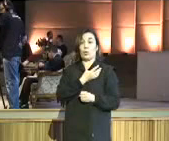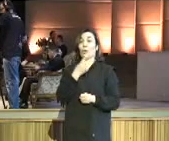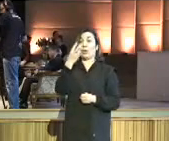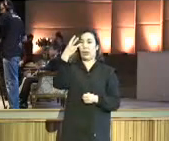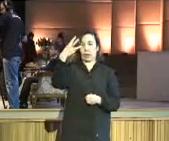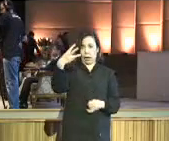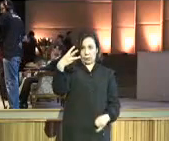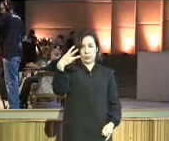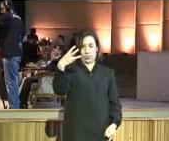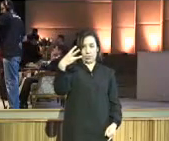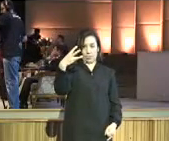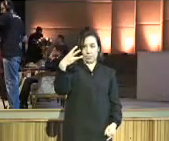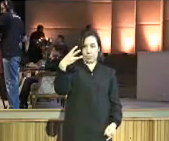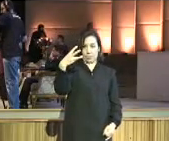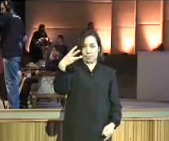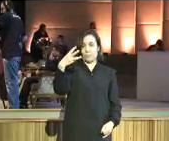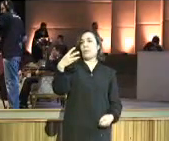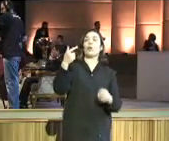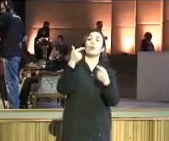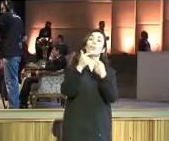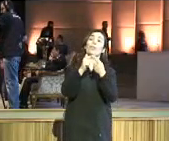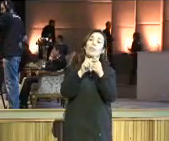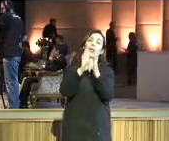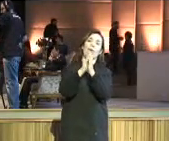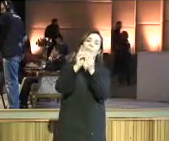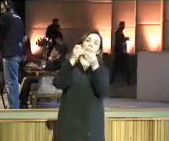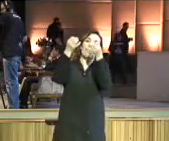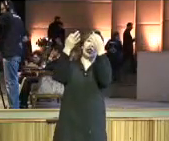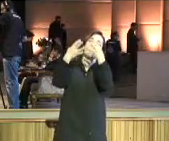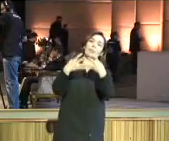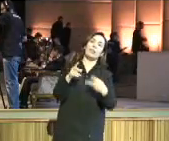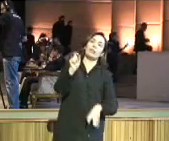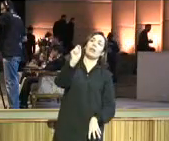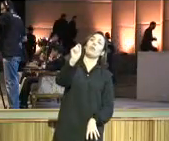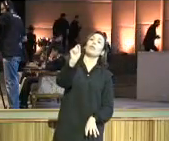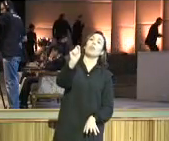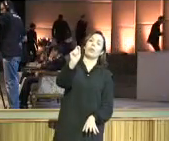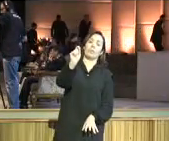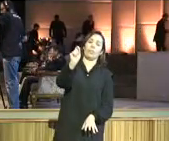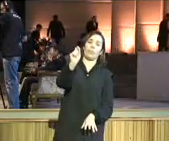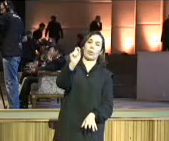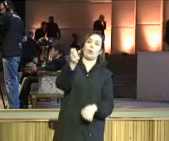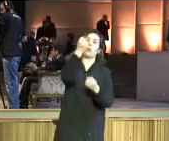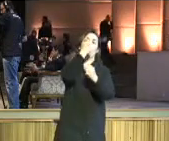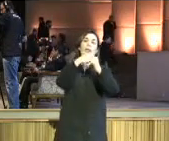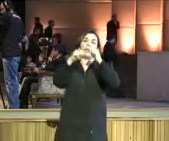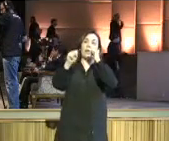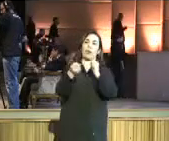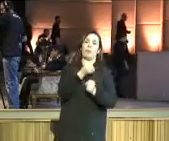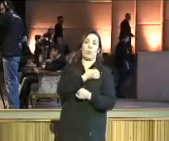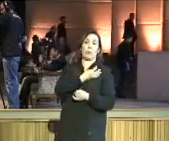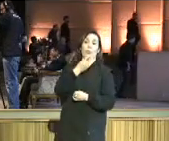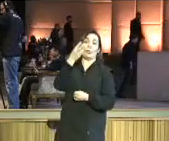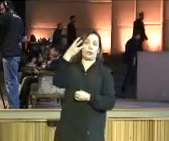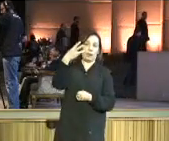3. Onde a palavra do Senhor vai dizer o seguinte para a gente. Salmo de número